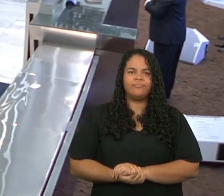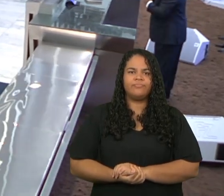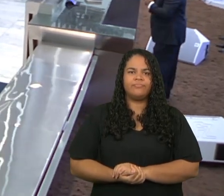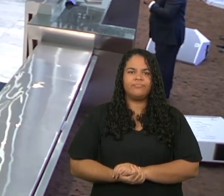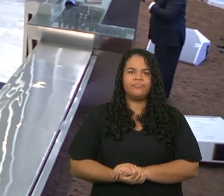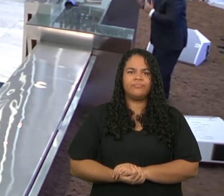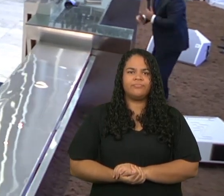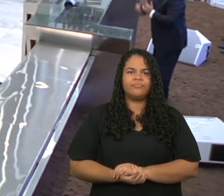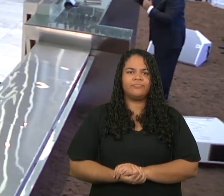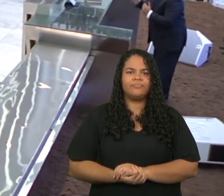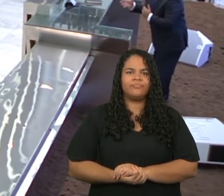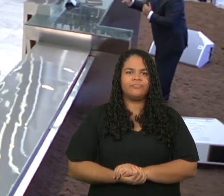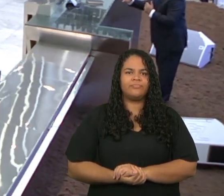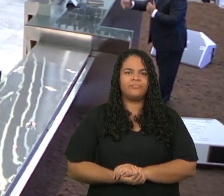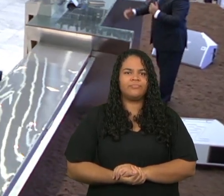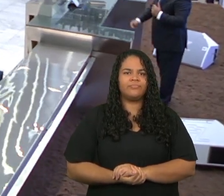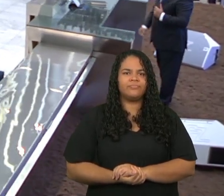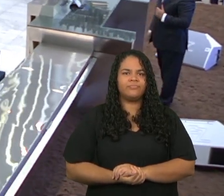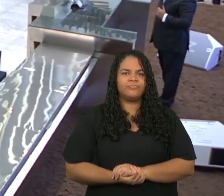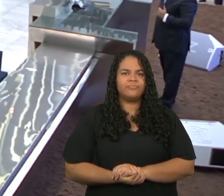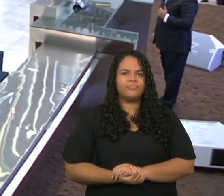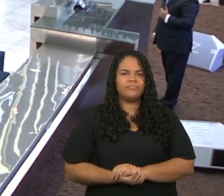diga comigo: fé é pouco.